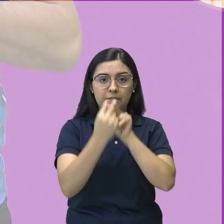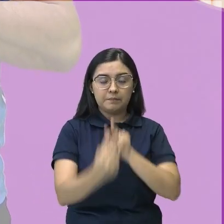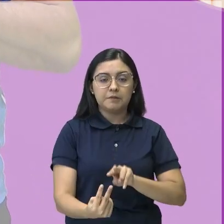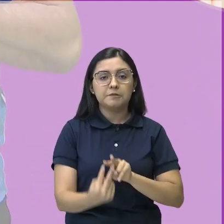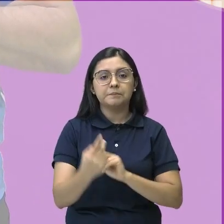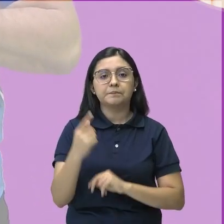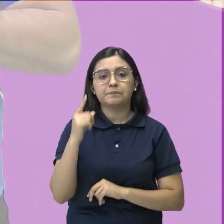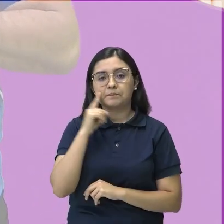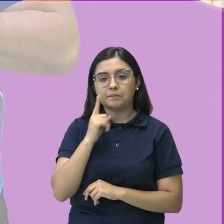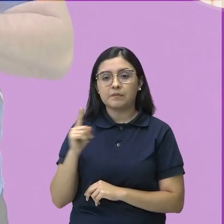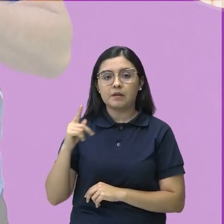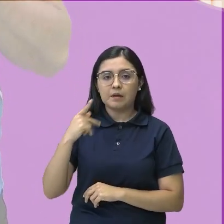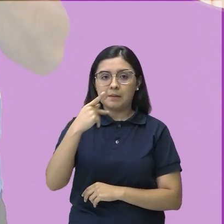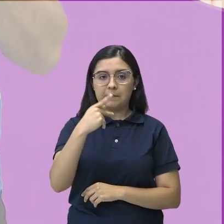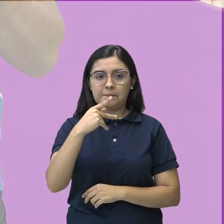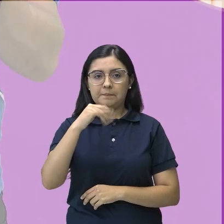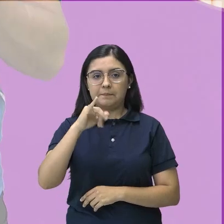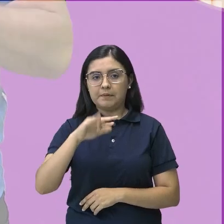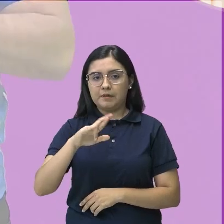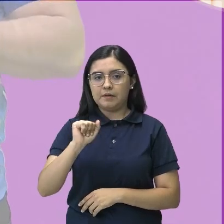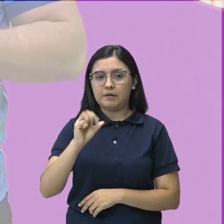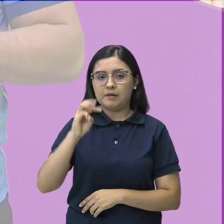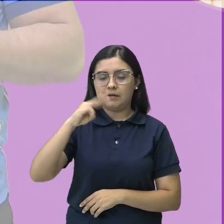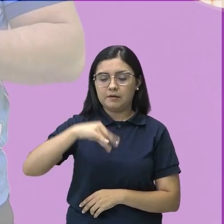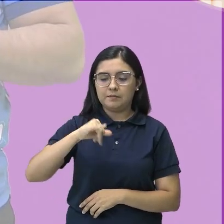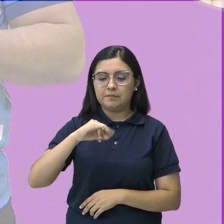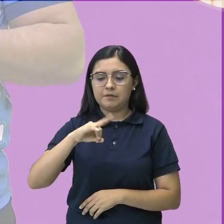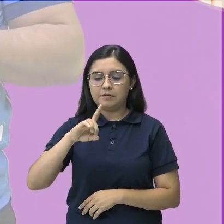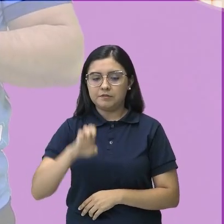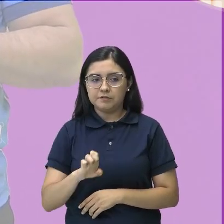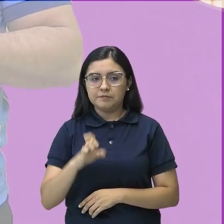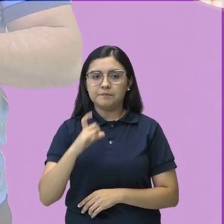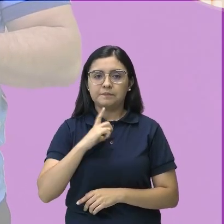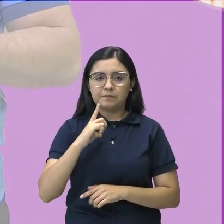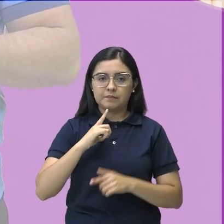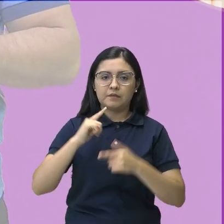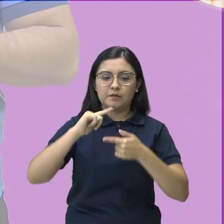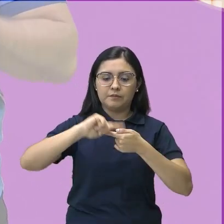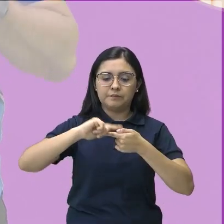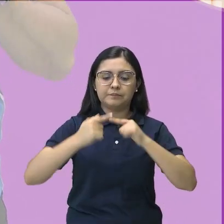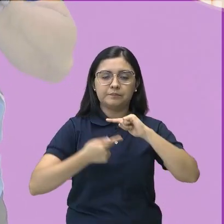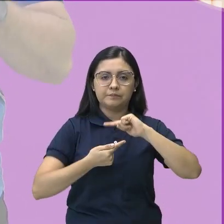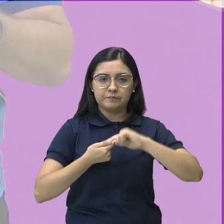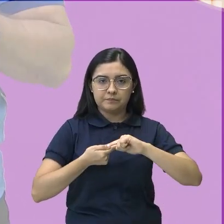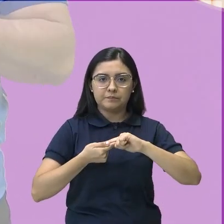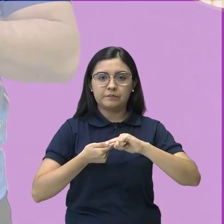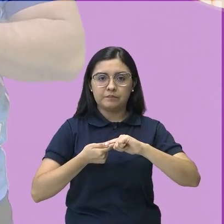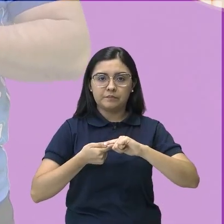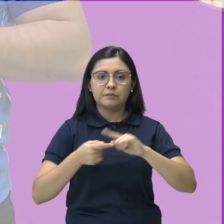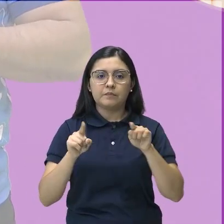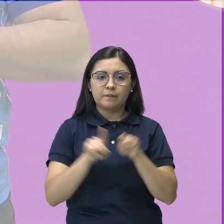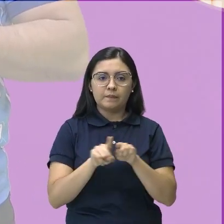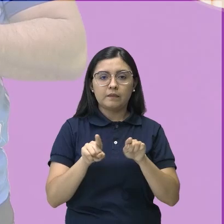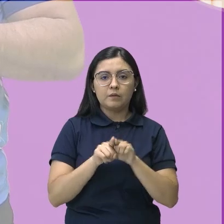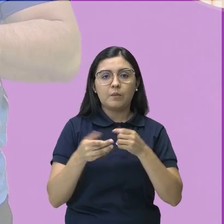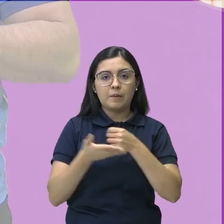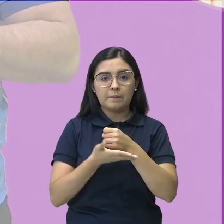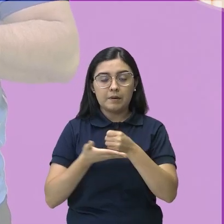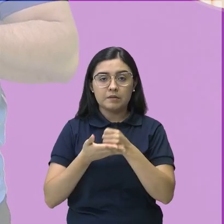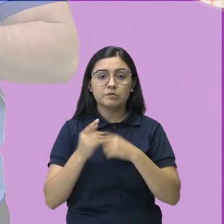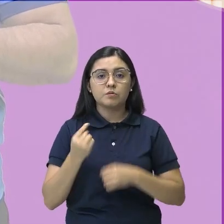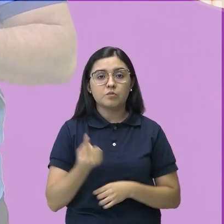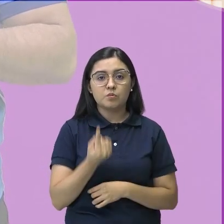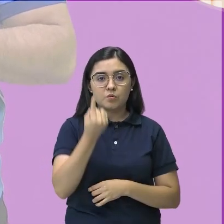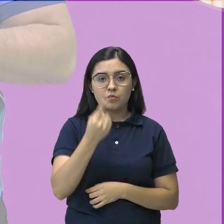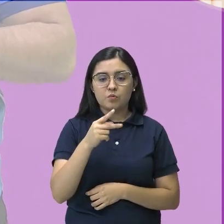a pirâmide. Então, uma pirâmide é um sólido geométrico de base poligonal com apenas